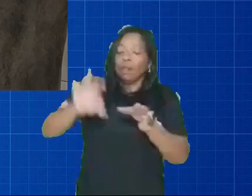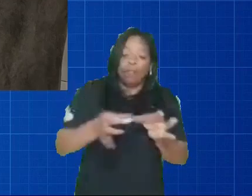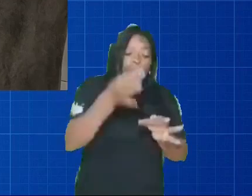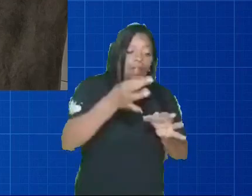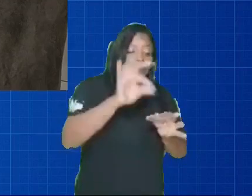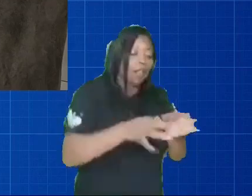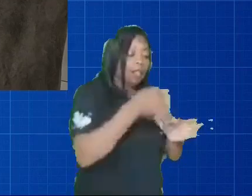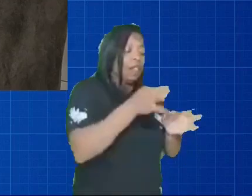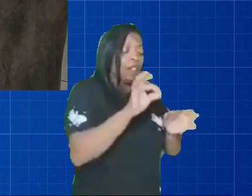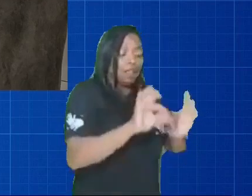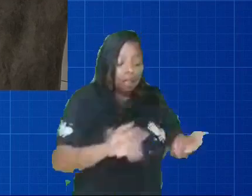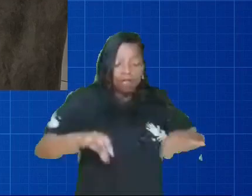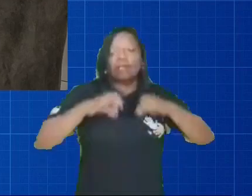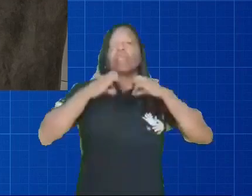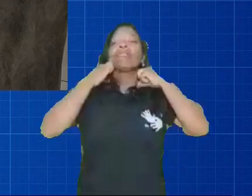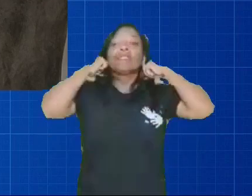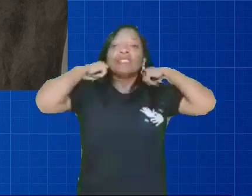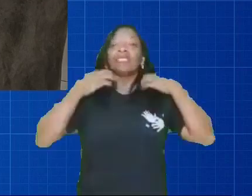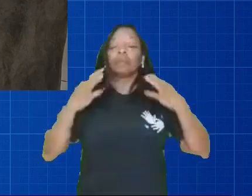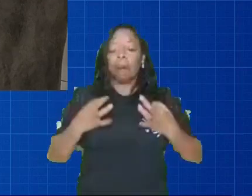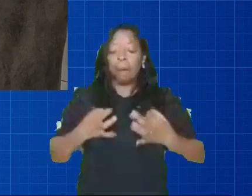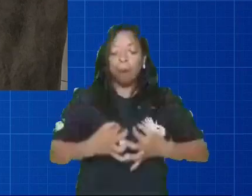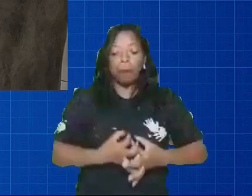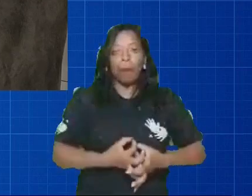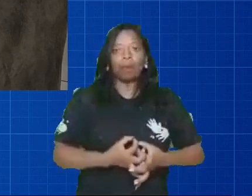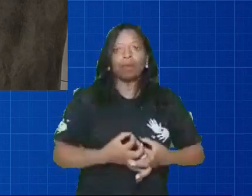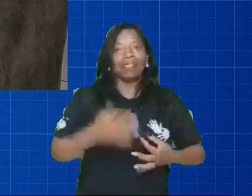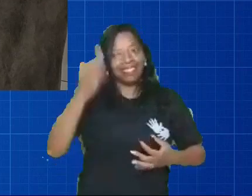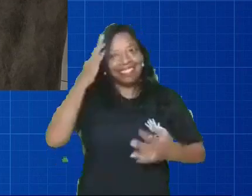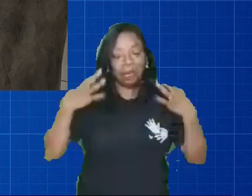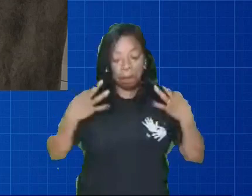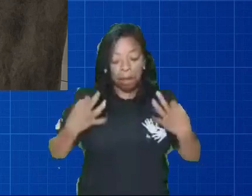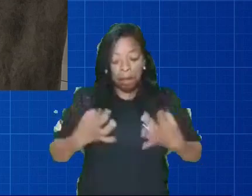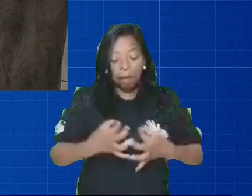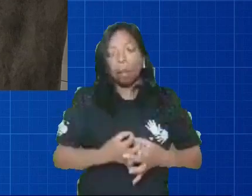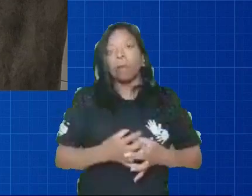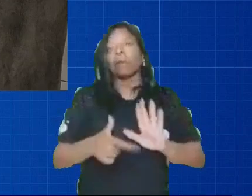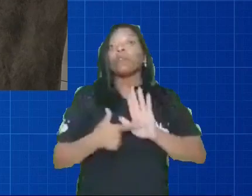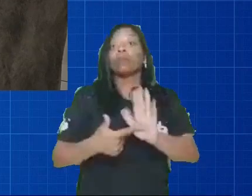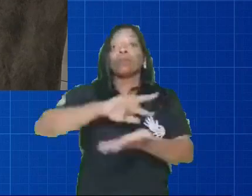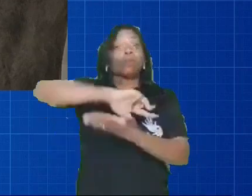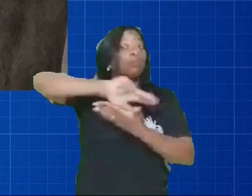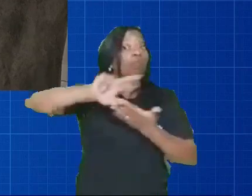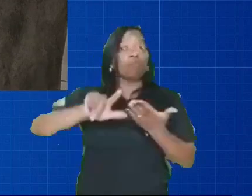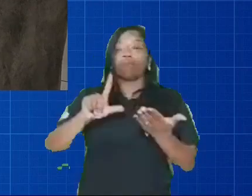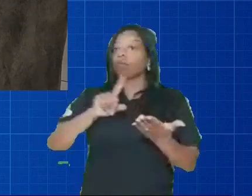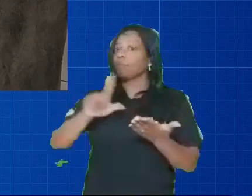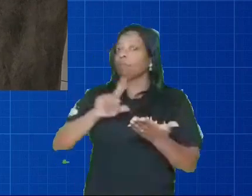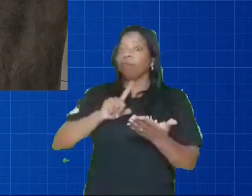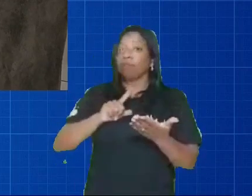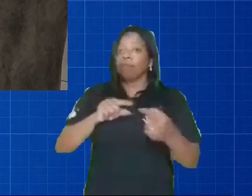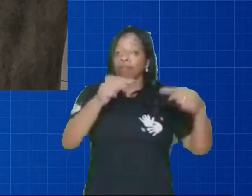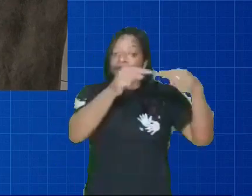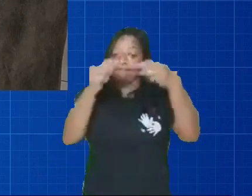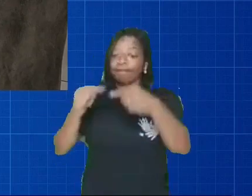sua fala eu consigo identificar a questão da gestão dos resíduos sólidos dentro do município, a questão da qualidade da